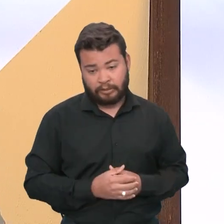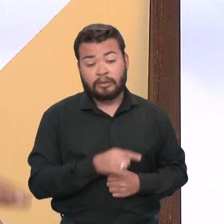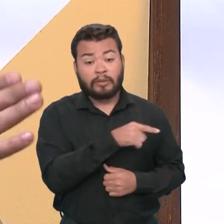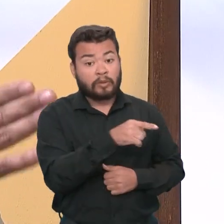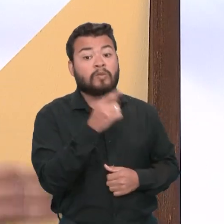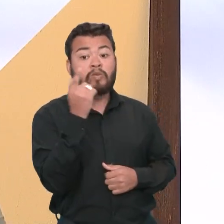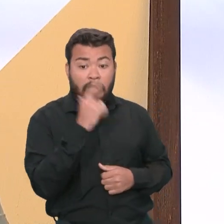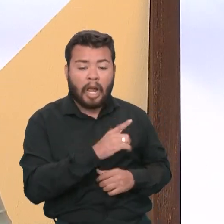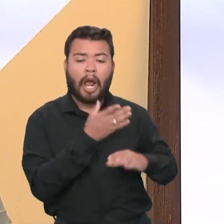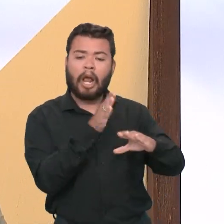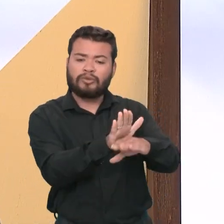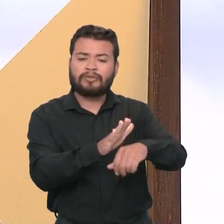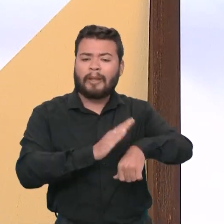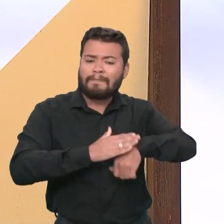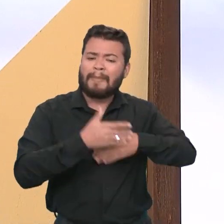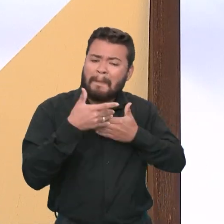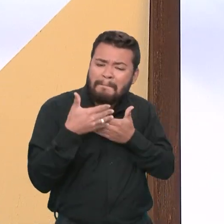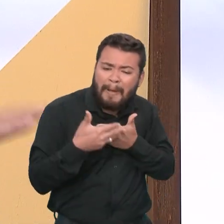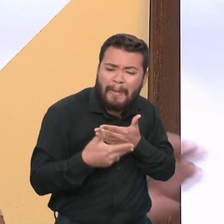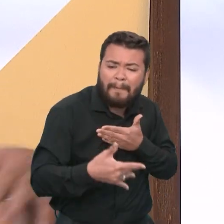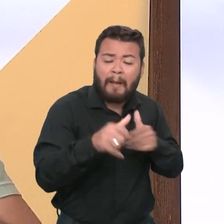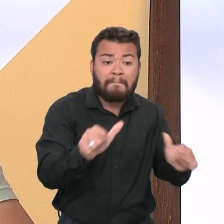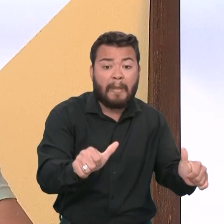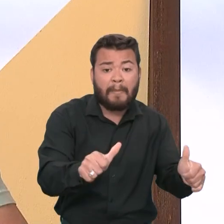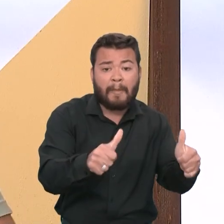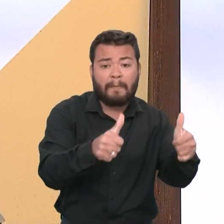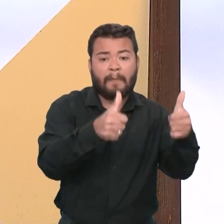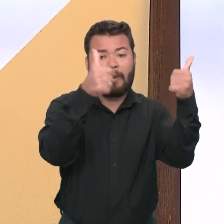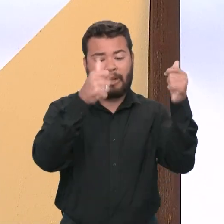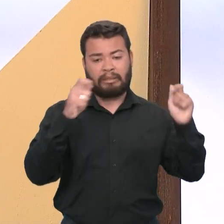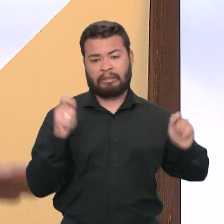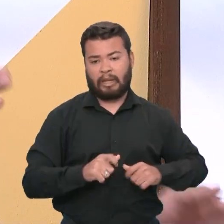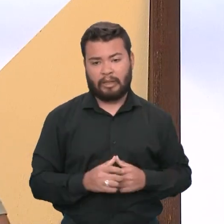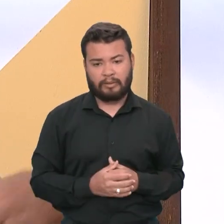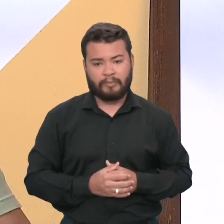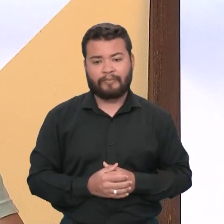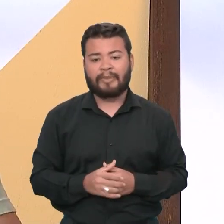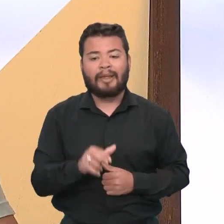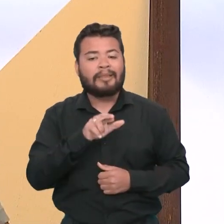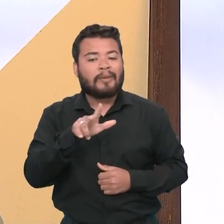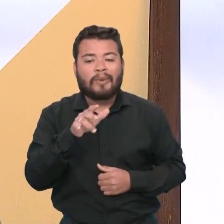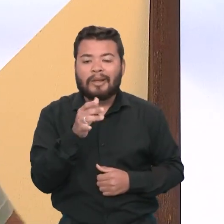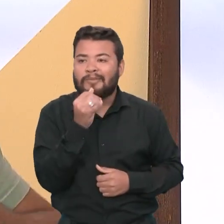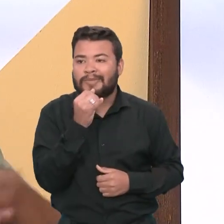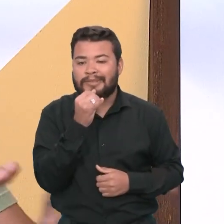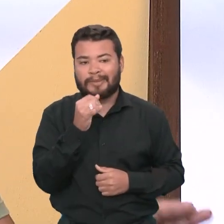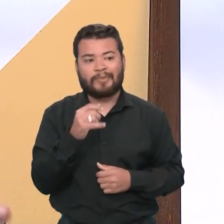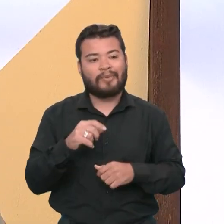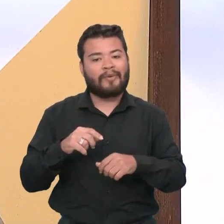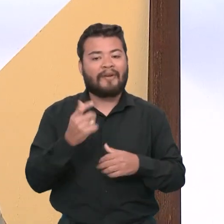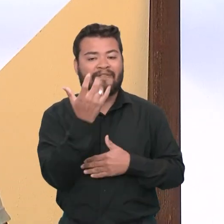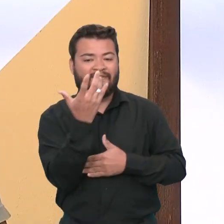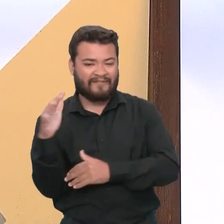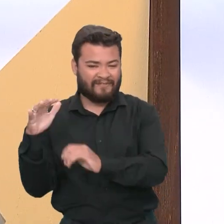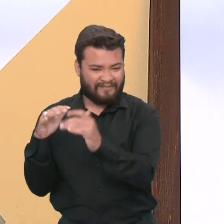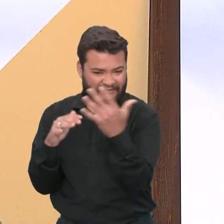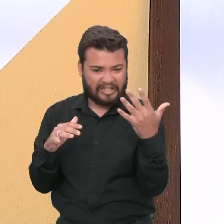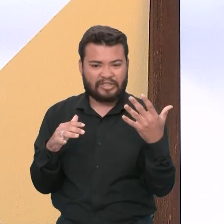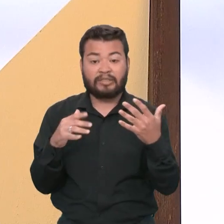muito duradouro, né? E não fazer uma conversão de vegetação nativa, que nem a